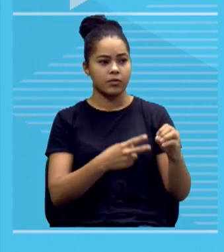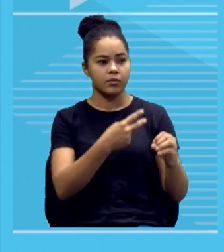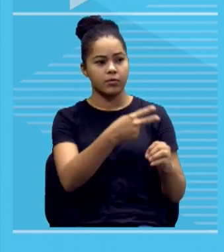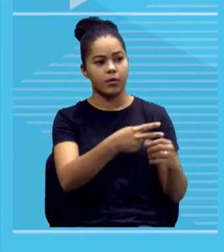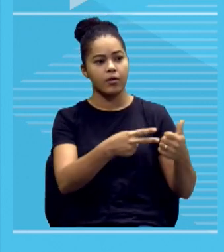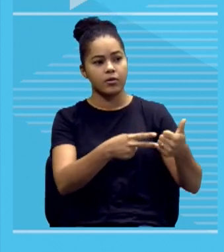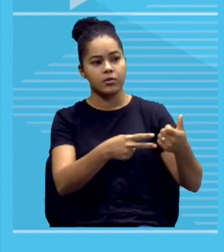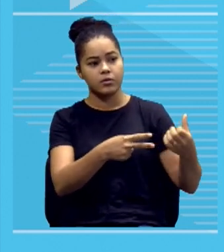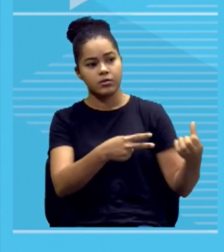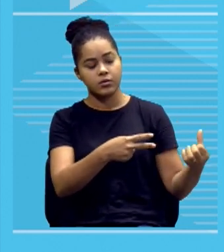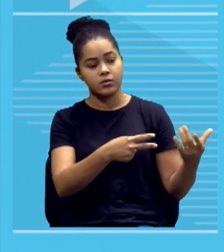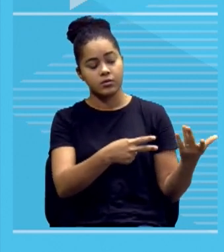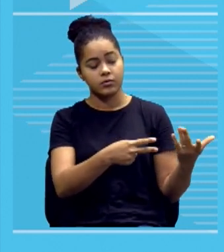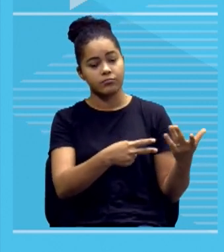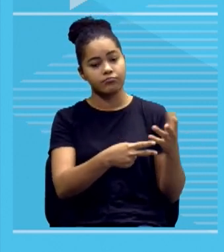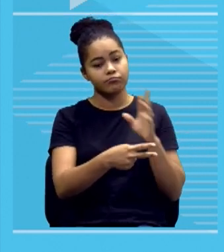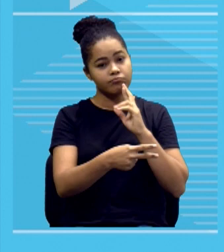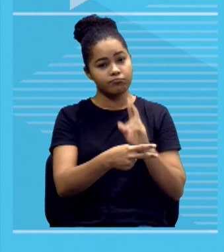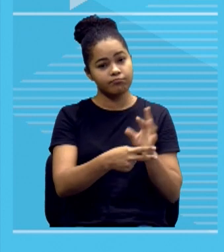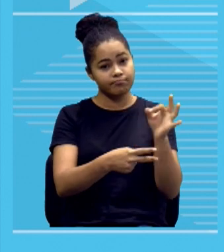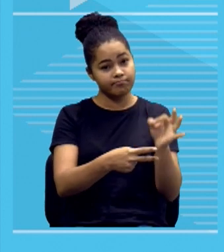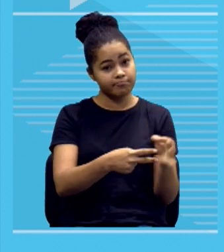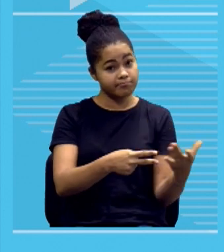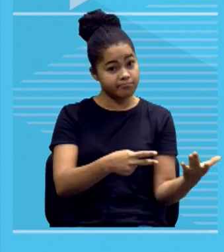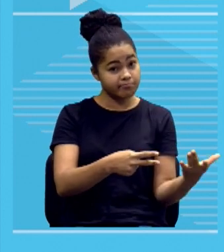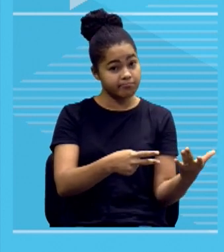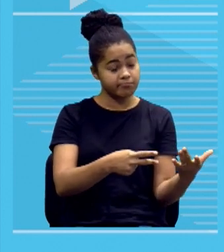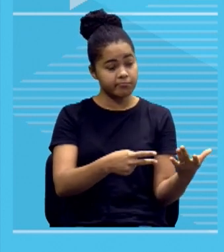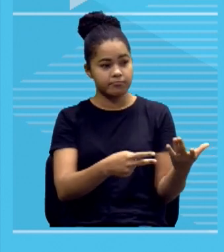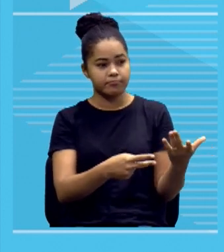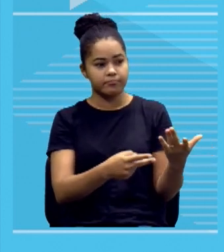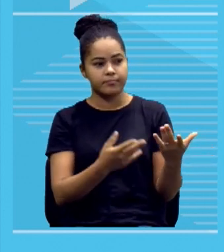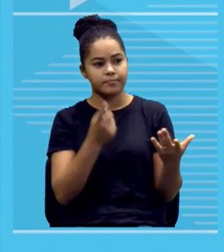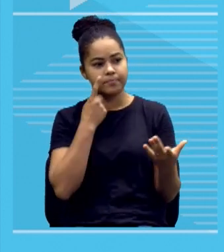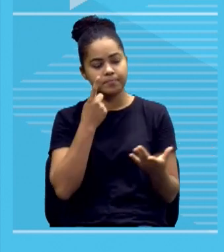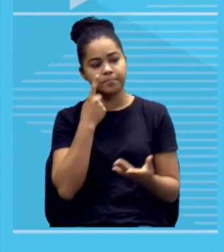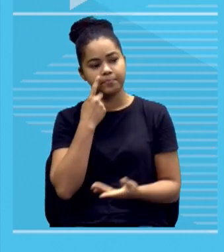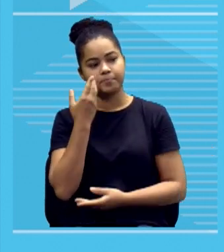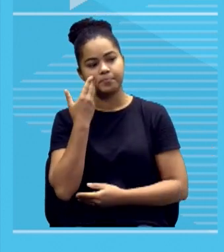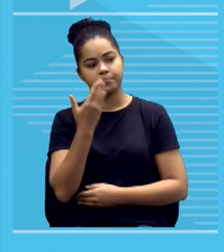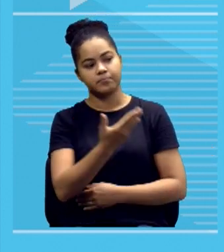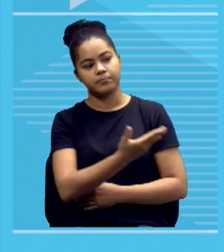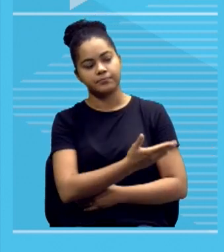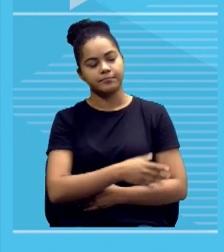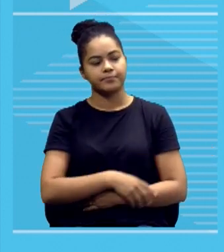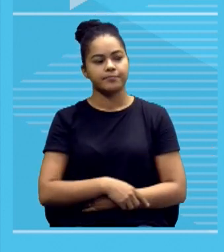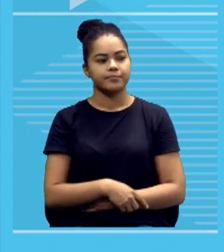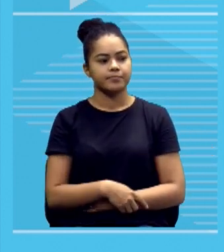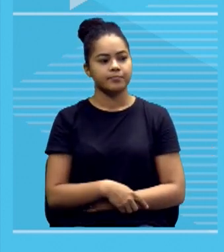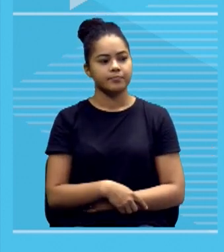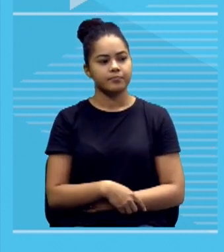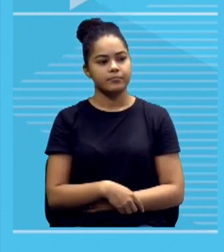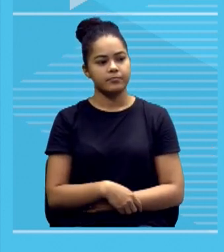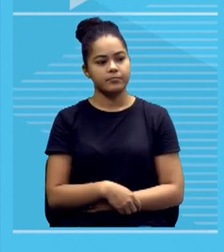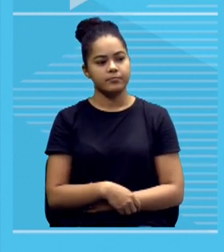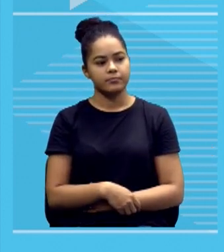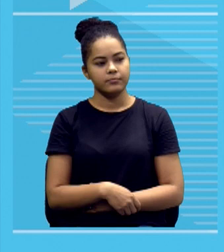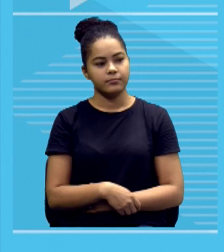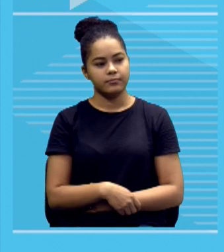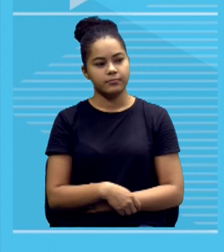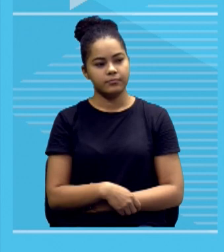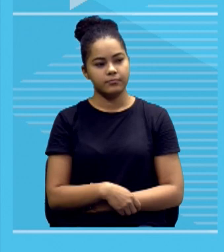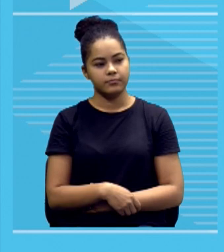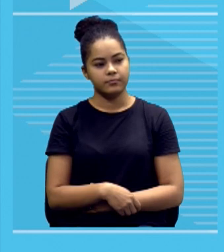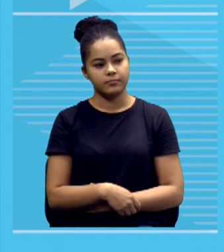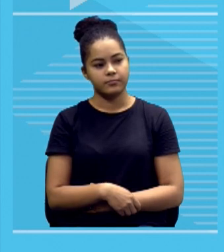correta. Vamos ver se ela está falsa ou se está verdadeira. O valor da FEM vale 40. A DDP eu quero descobrir.